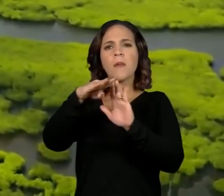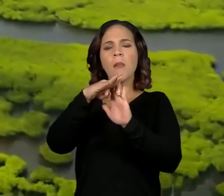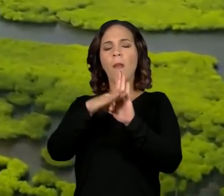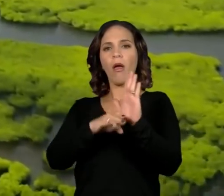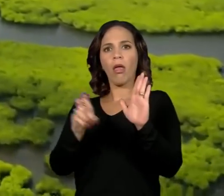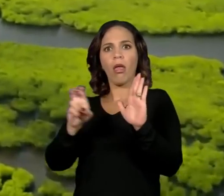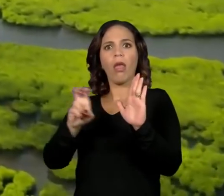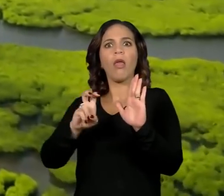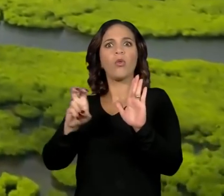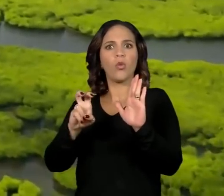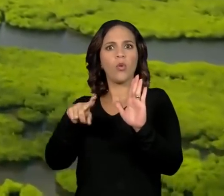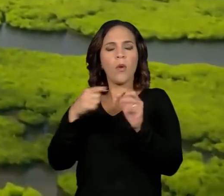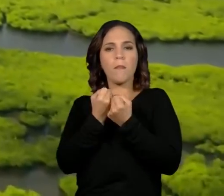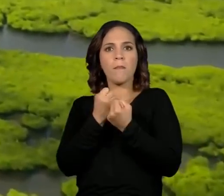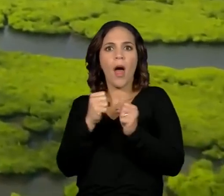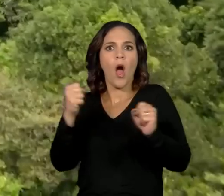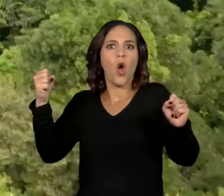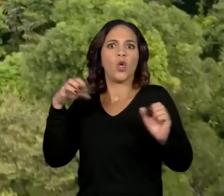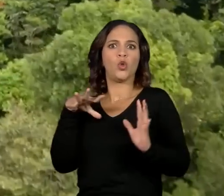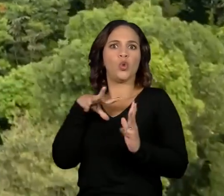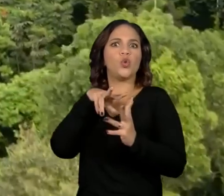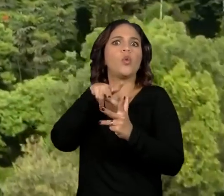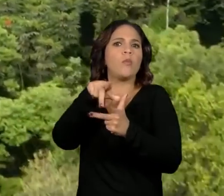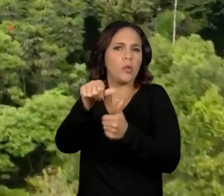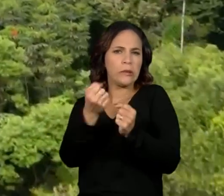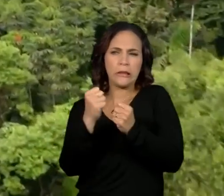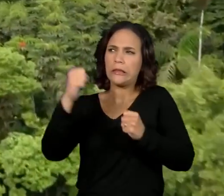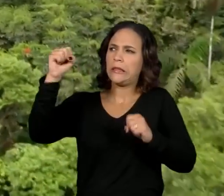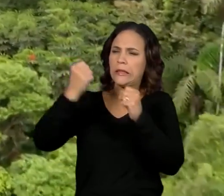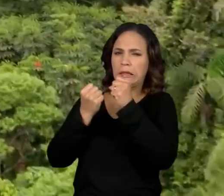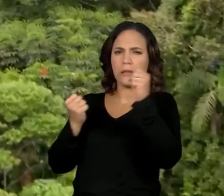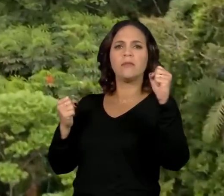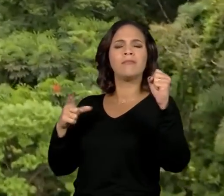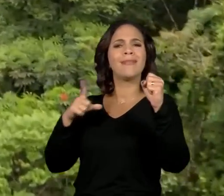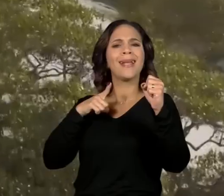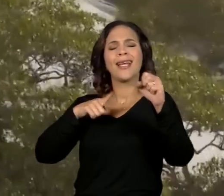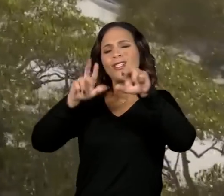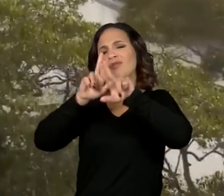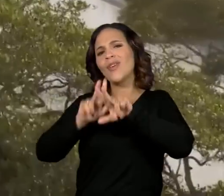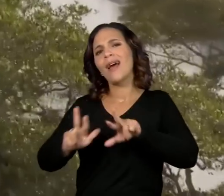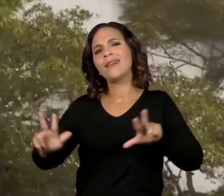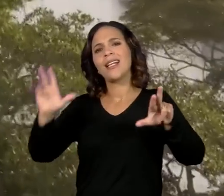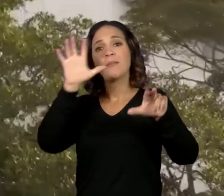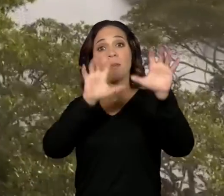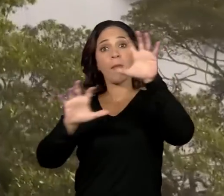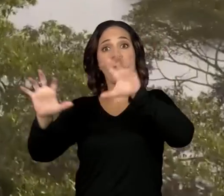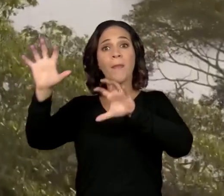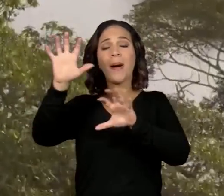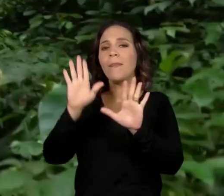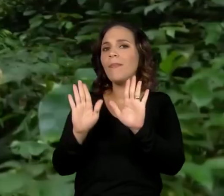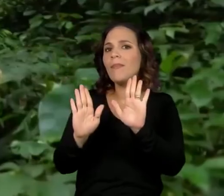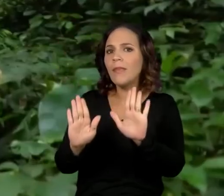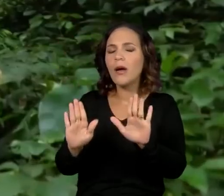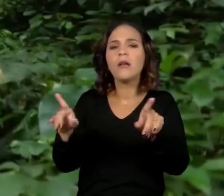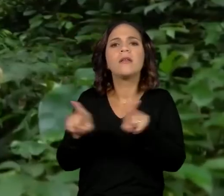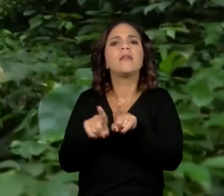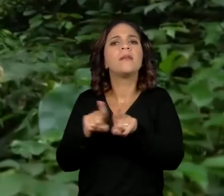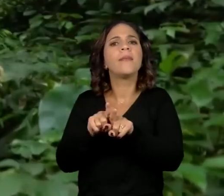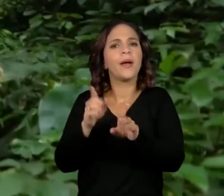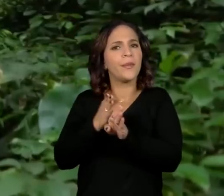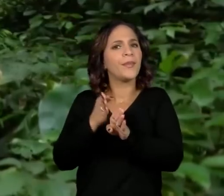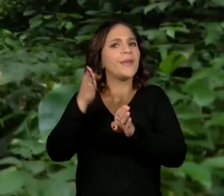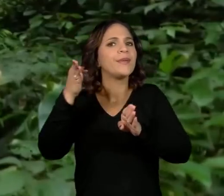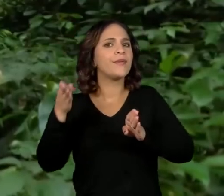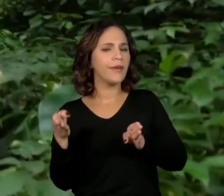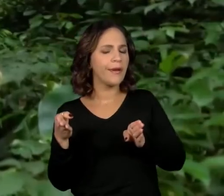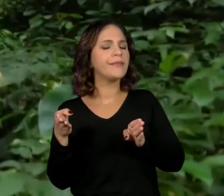maior do mundo em extensão, né? Quer dizer, uma diversidade e, ao mesmo tempo, paradoxalmente, a gente